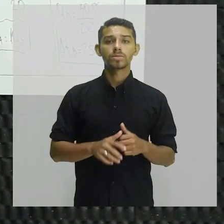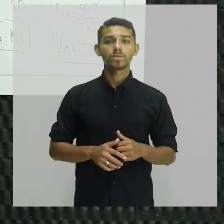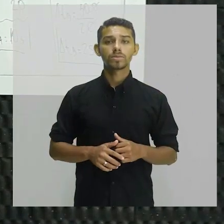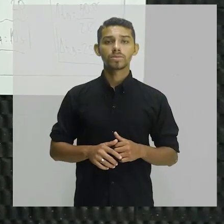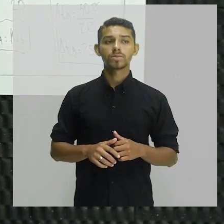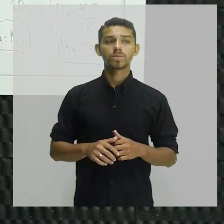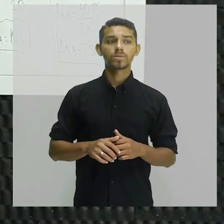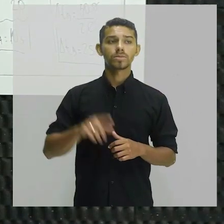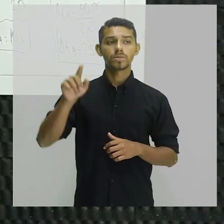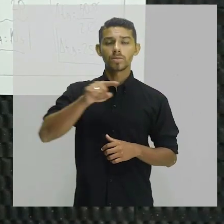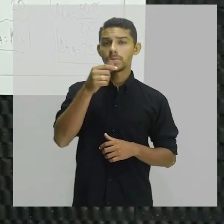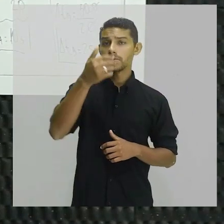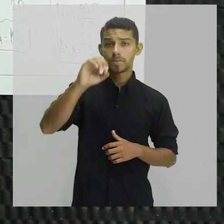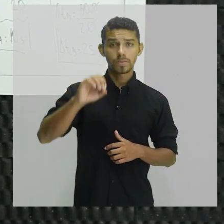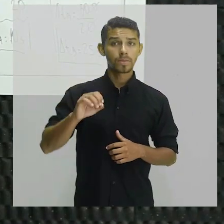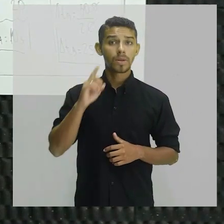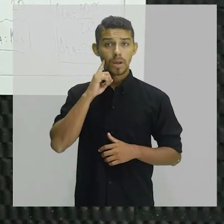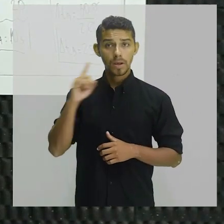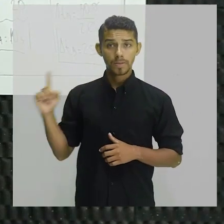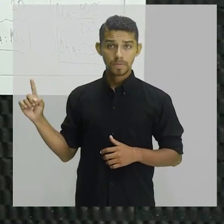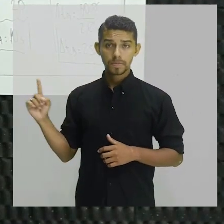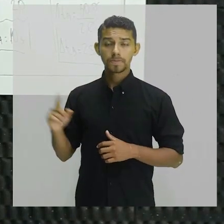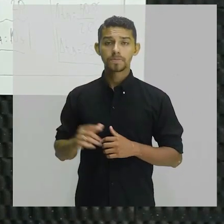vezes 10, né?